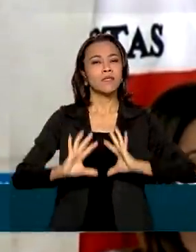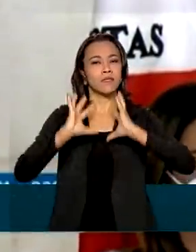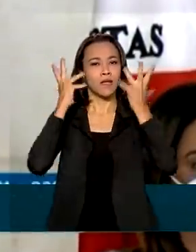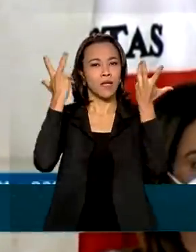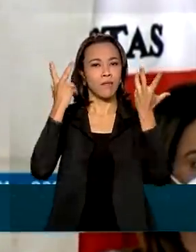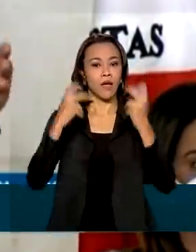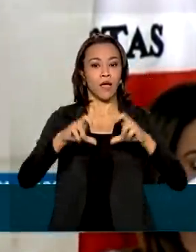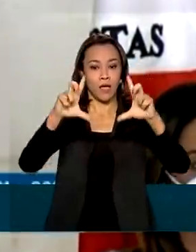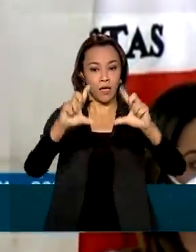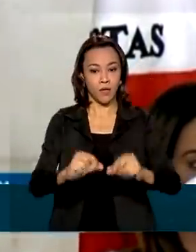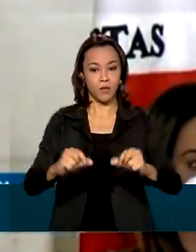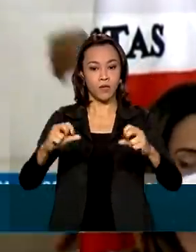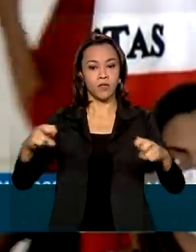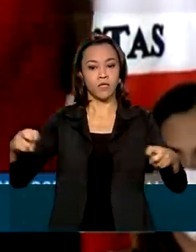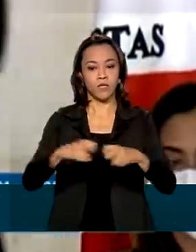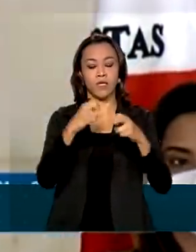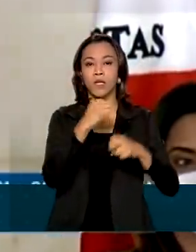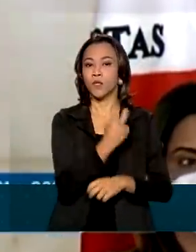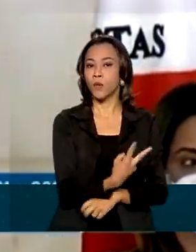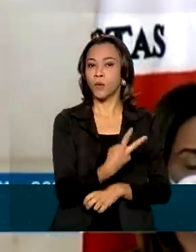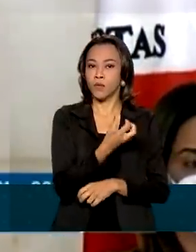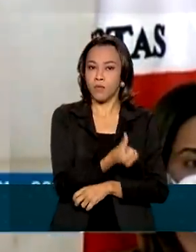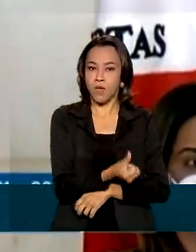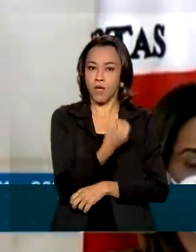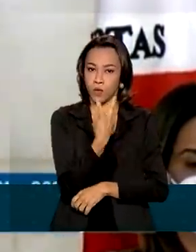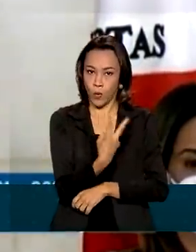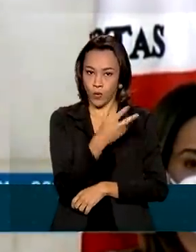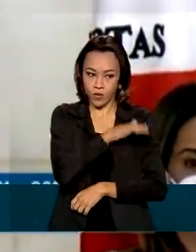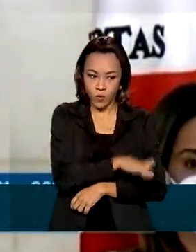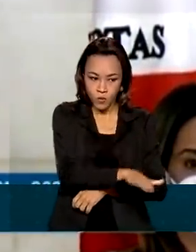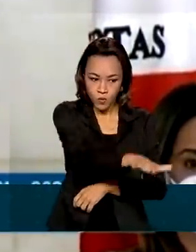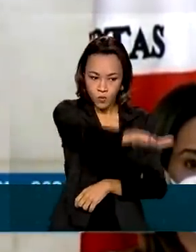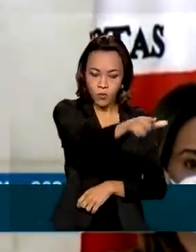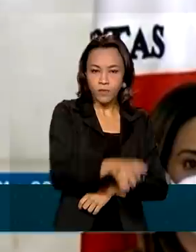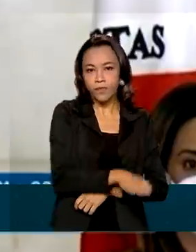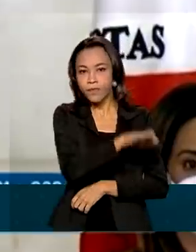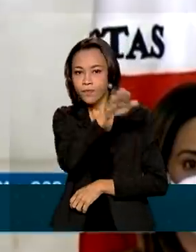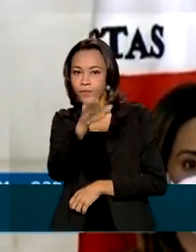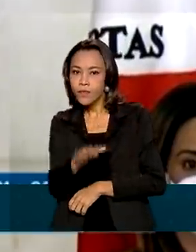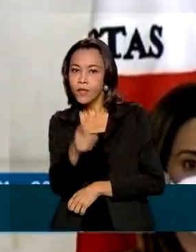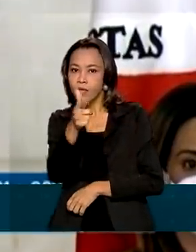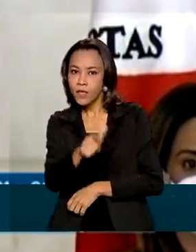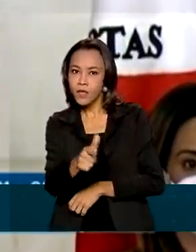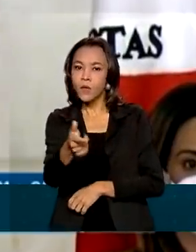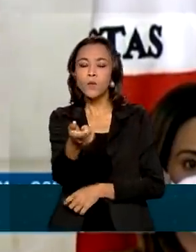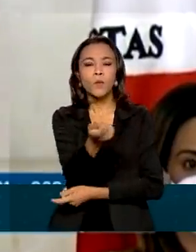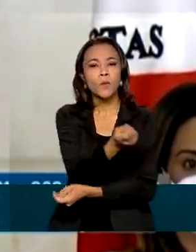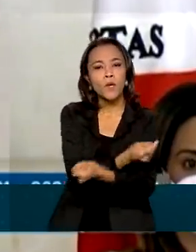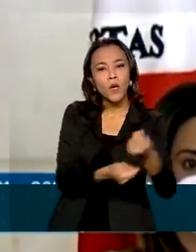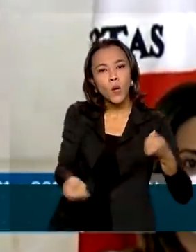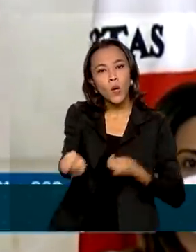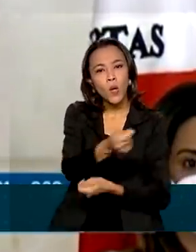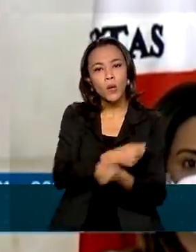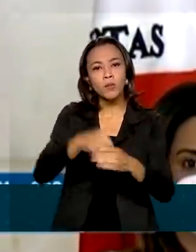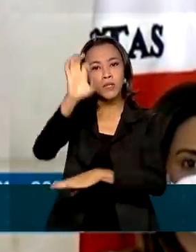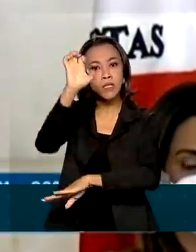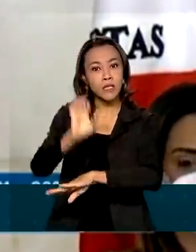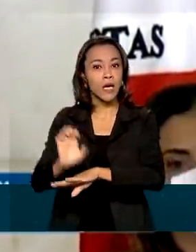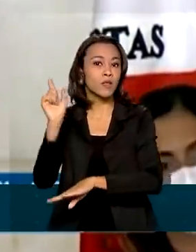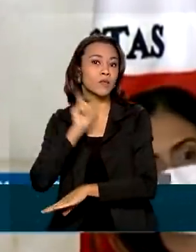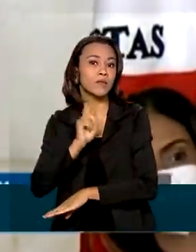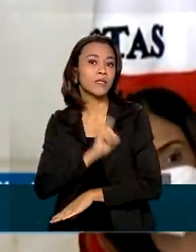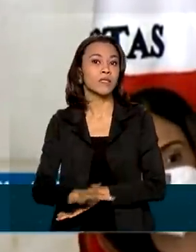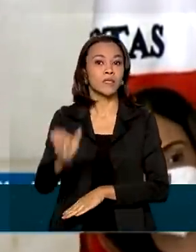redução dos acidentes na 262 e a interligação econômica forte do estado de Minas Gerais